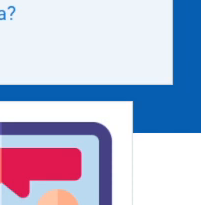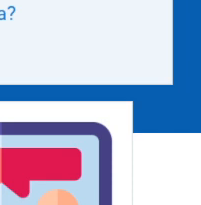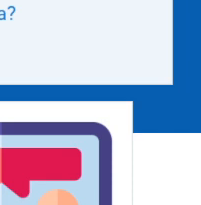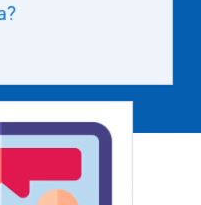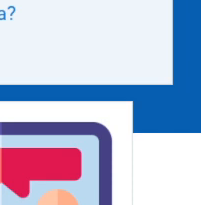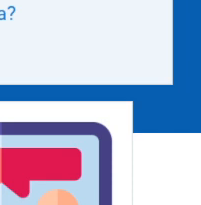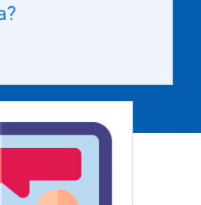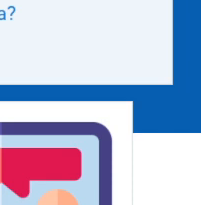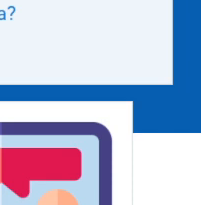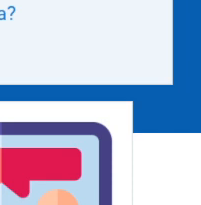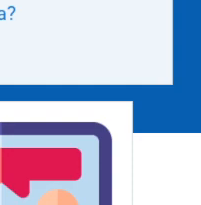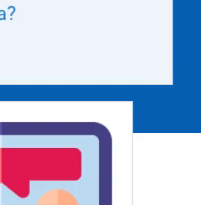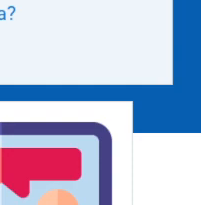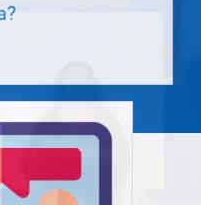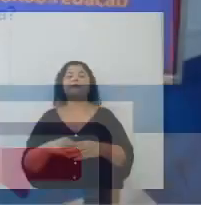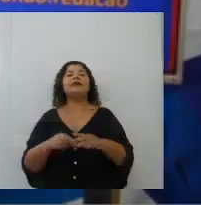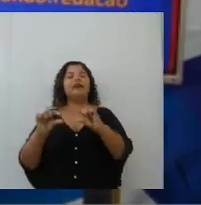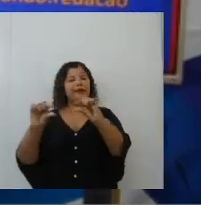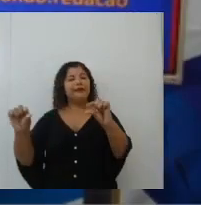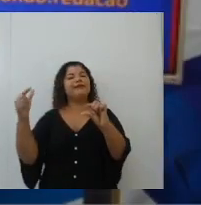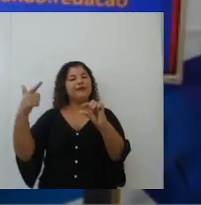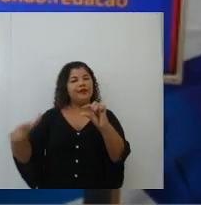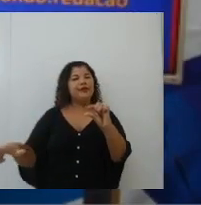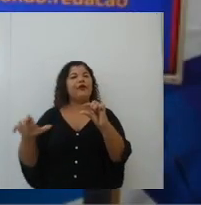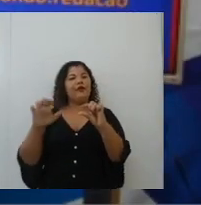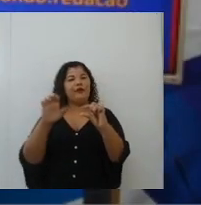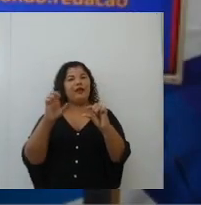filando aqui, perceberam, né?